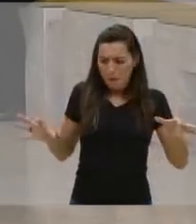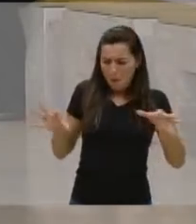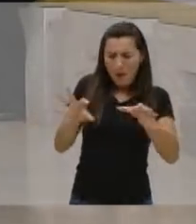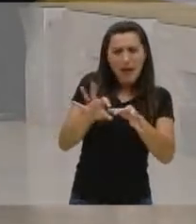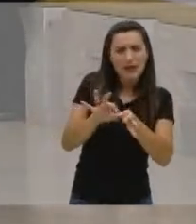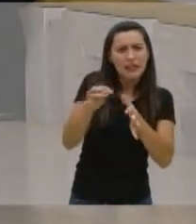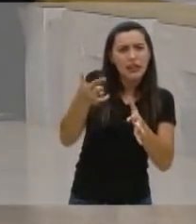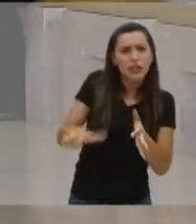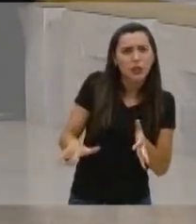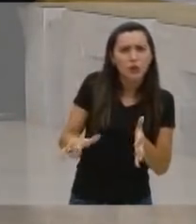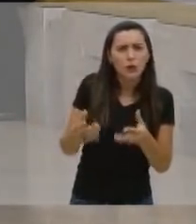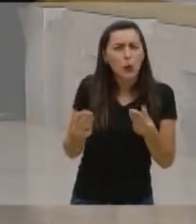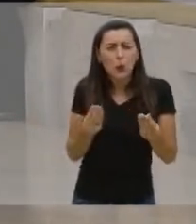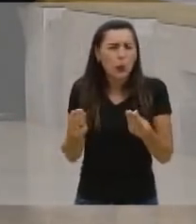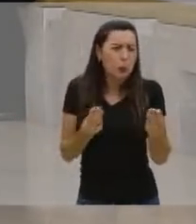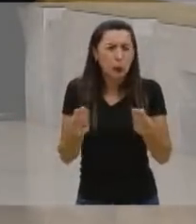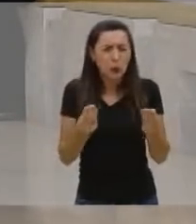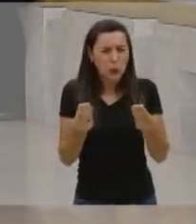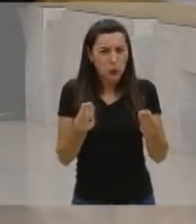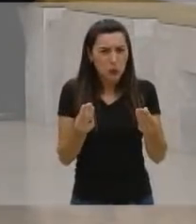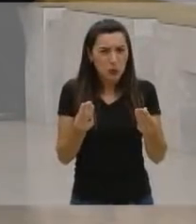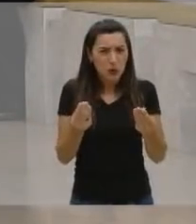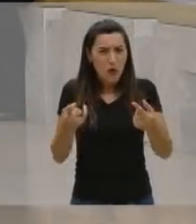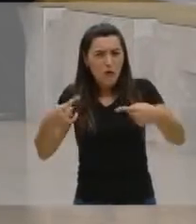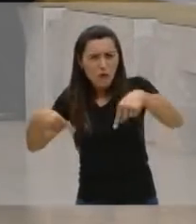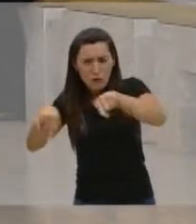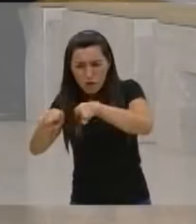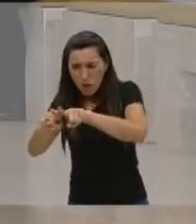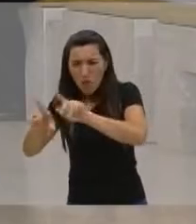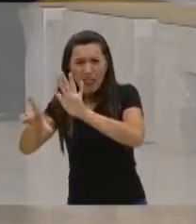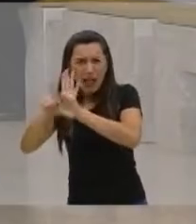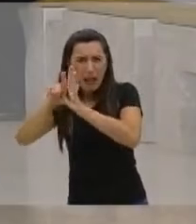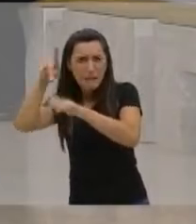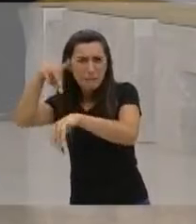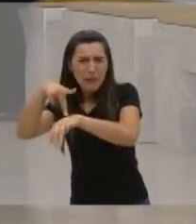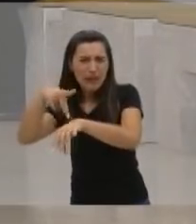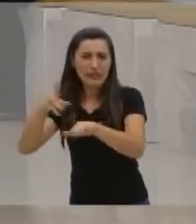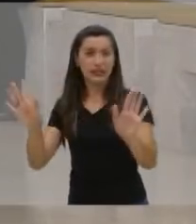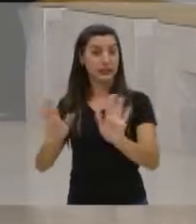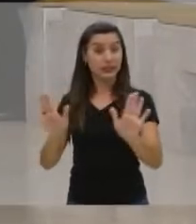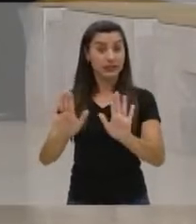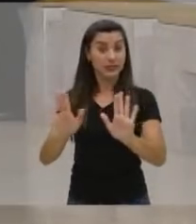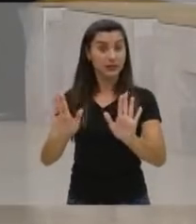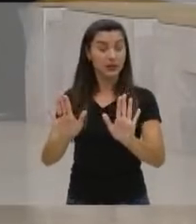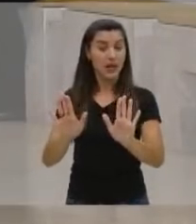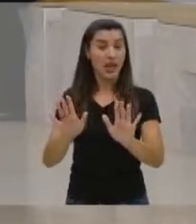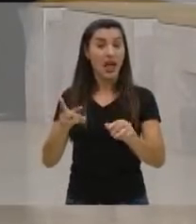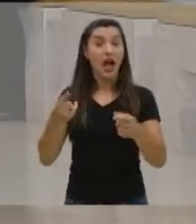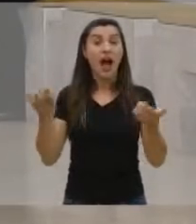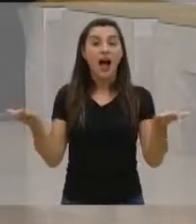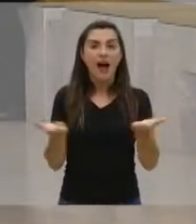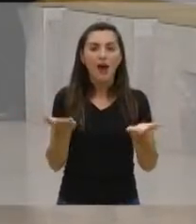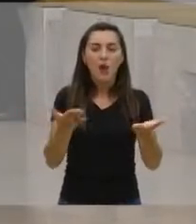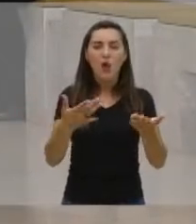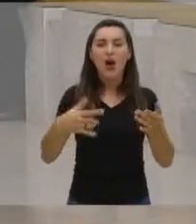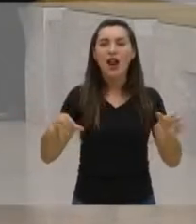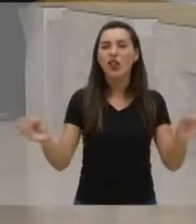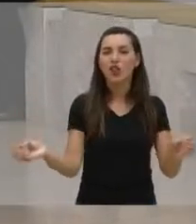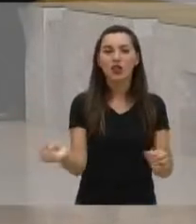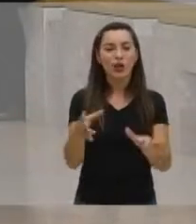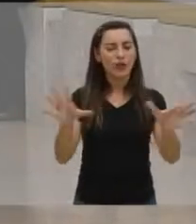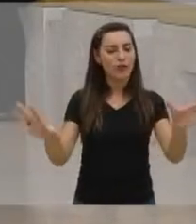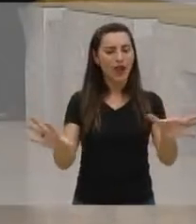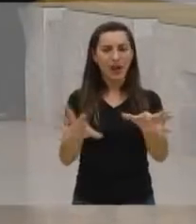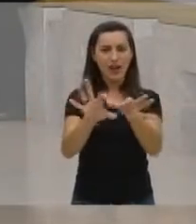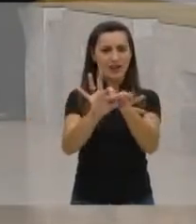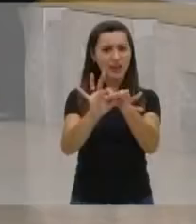voltar aos textos da pedra? Não. Eis a promessa: a nova aliança não será